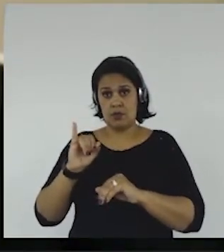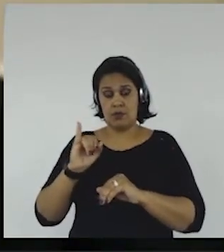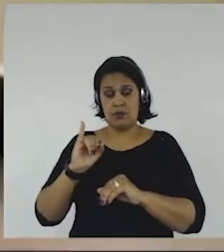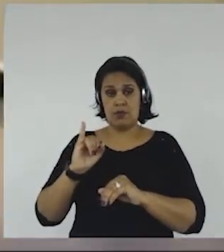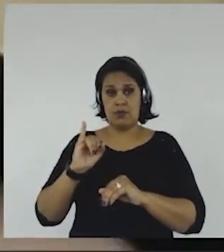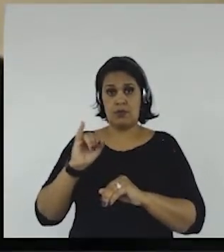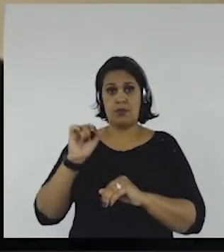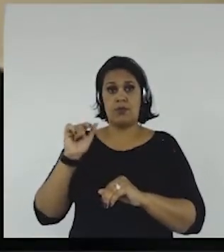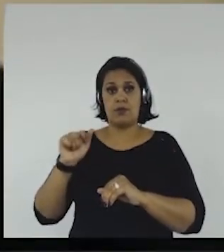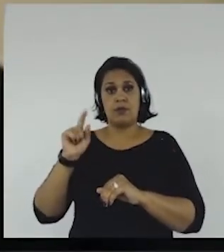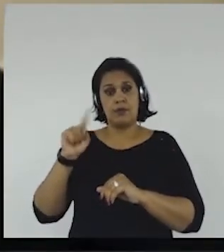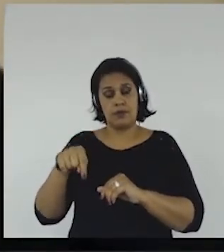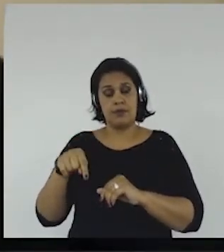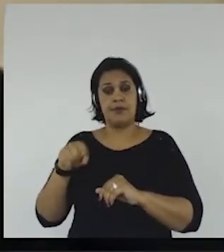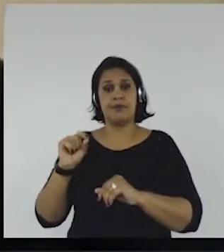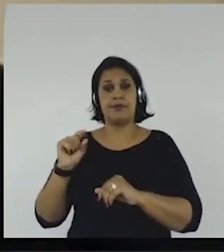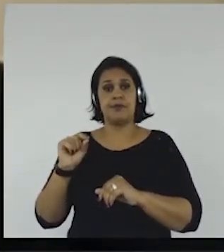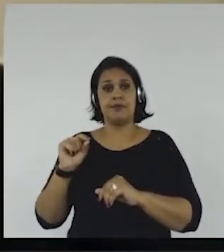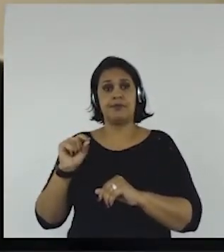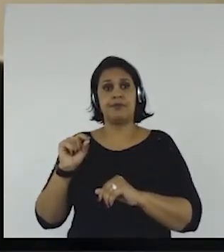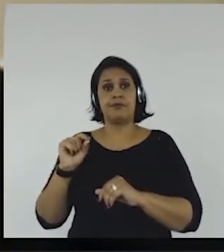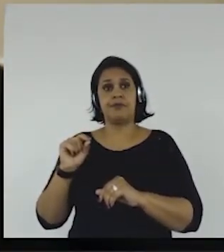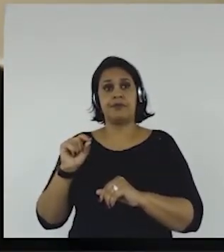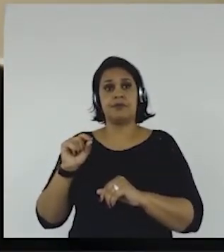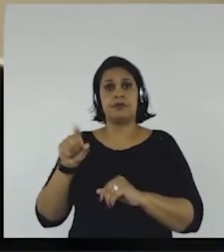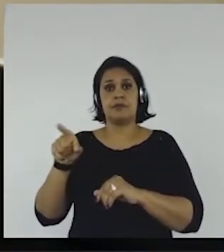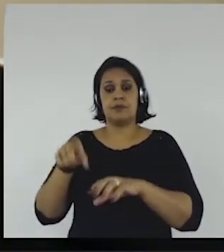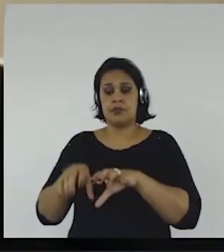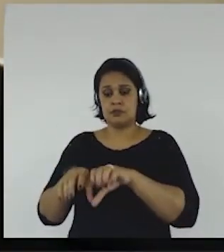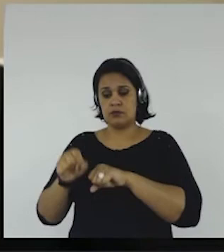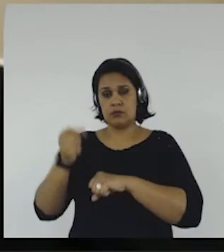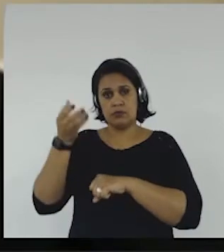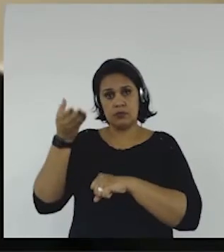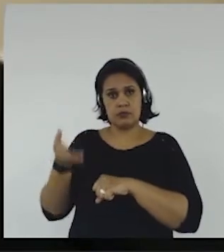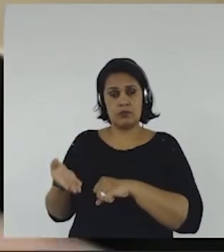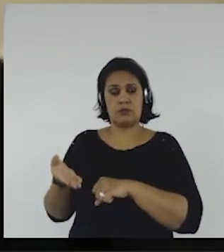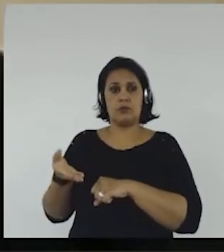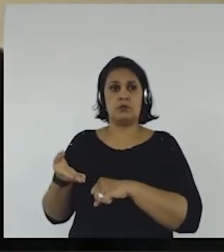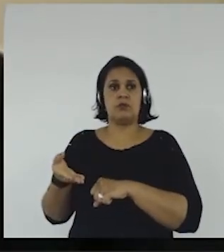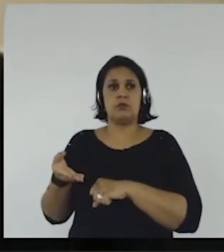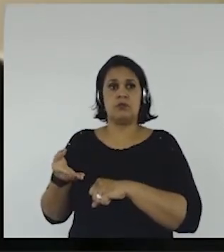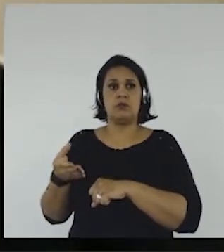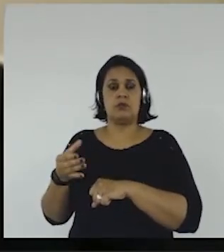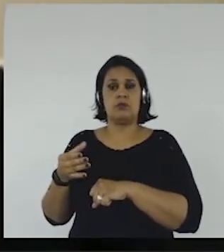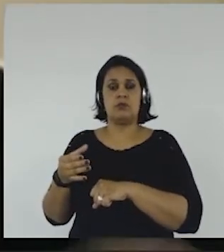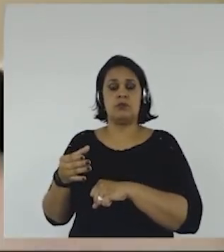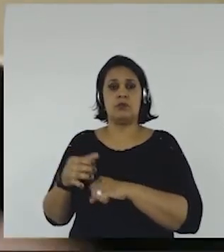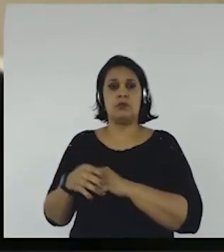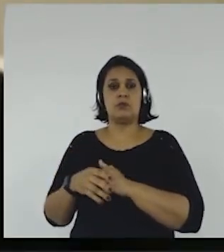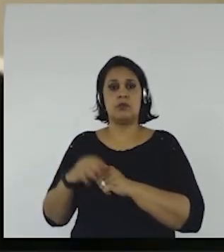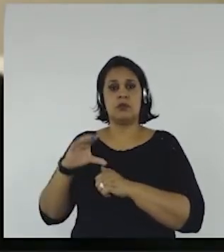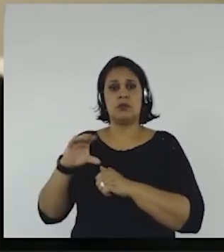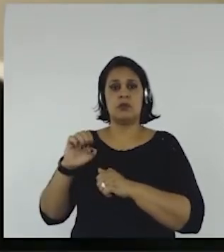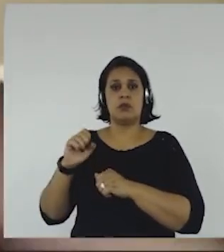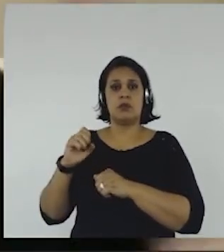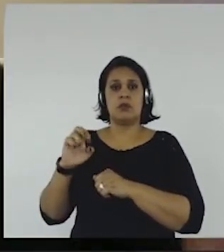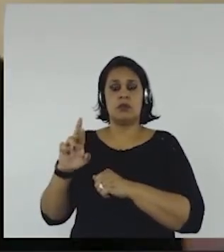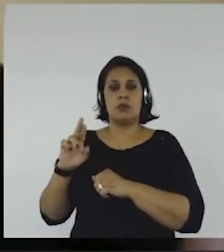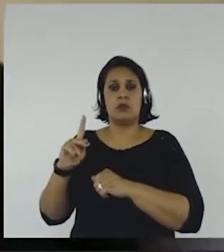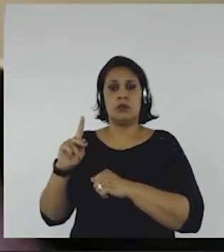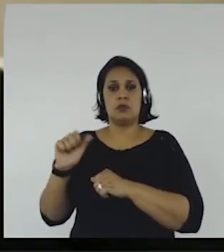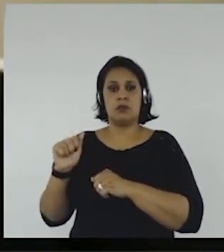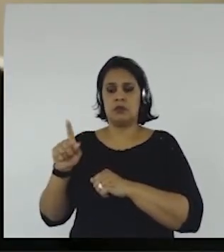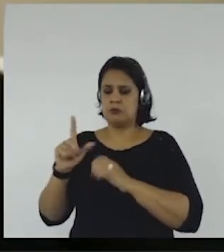Civil, vinha dessa formação tão importante de Serpa Lopes, que